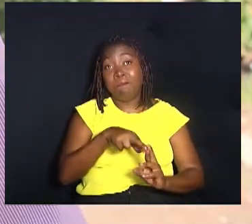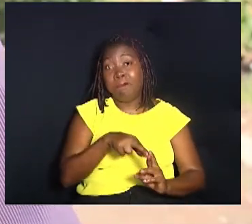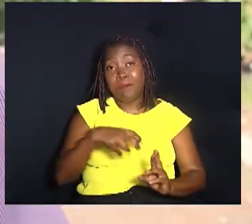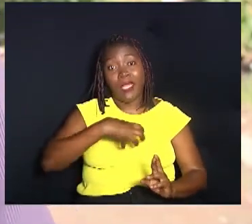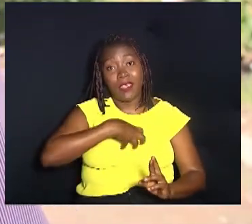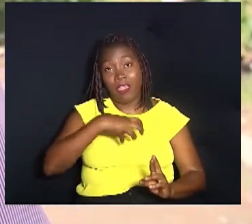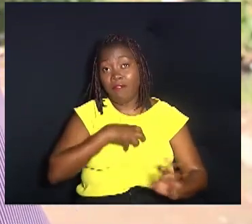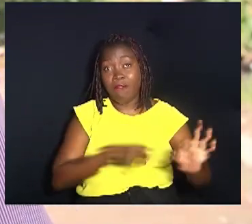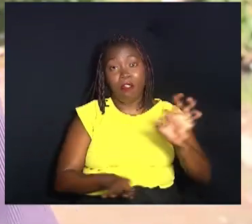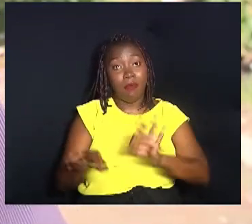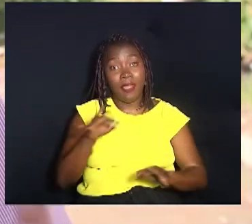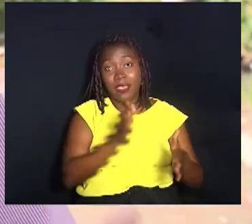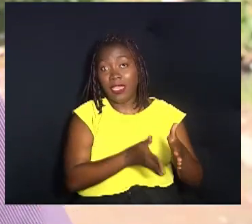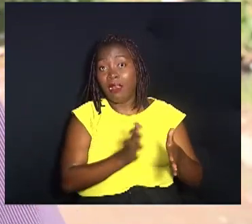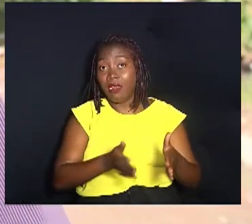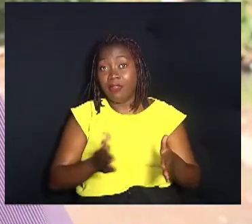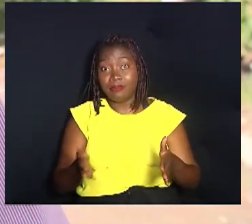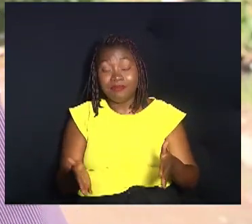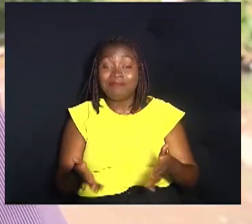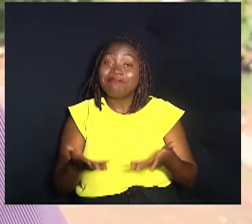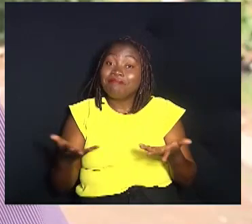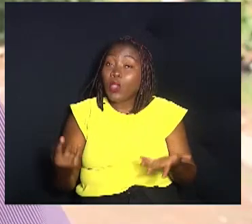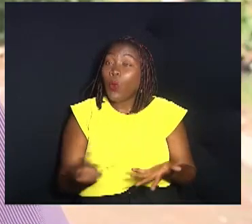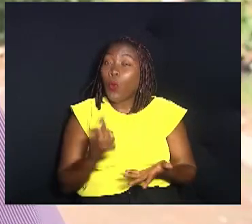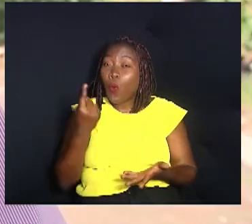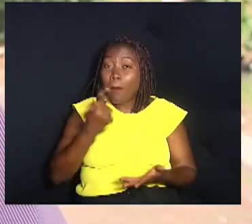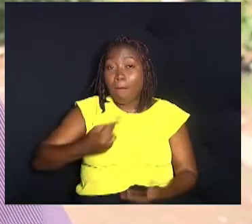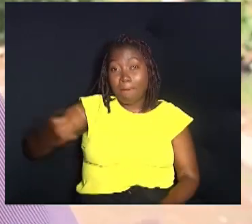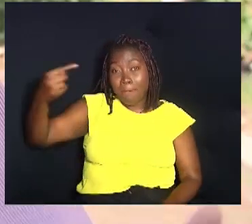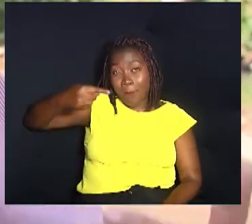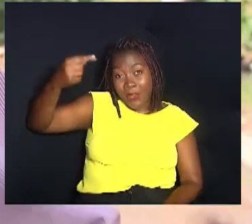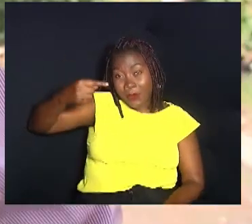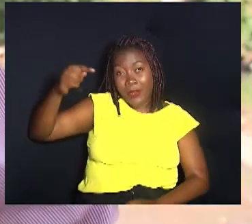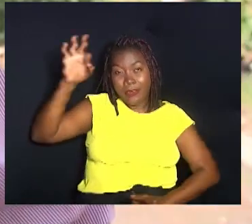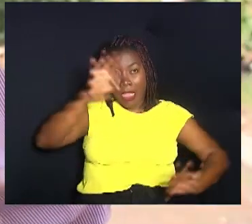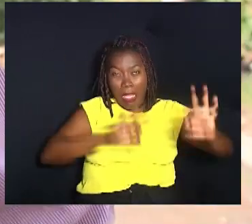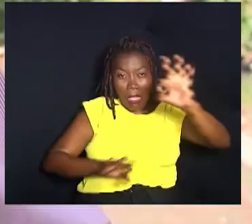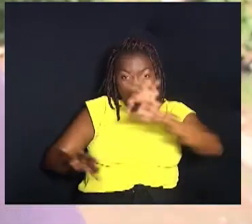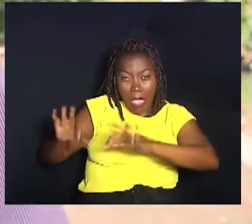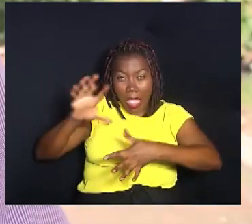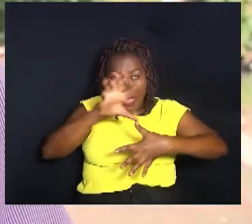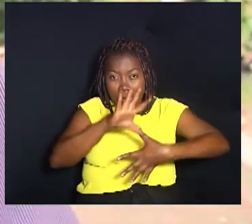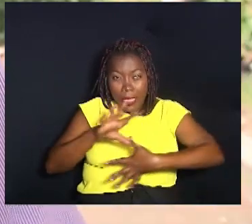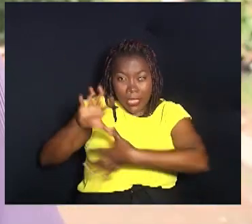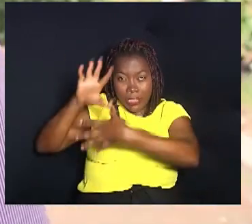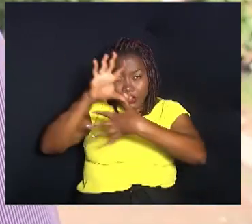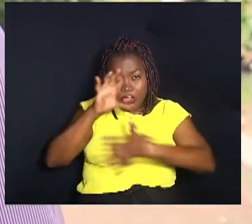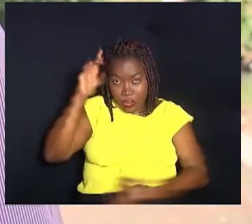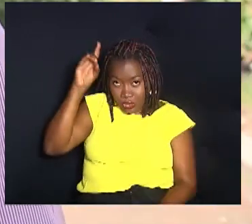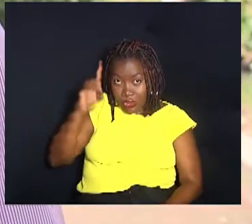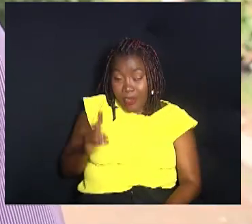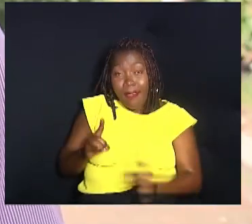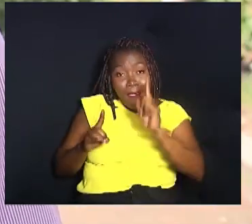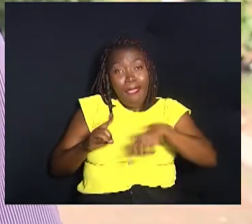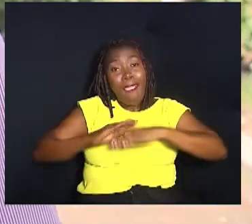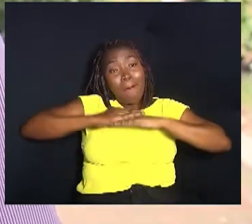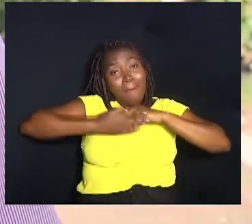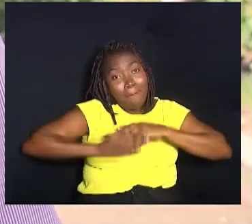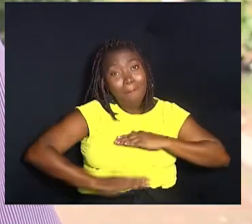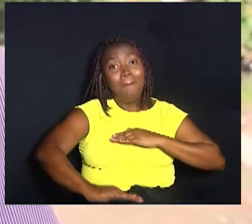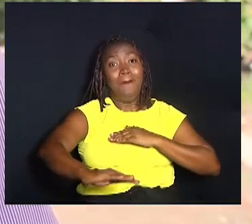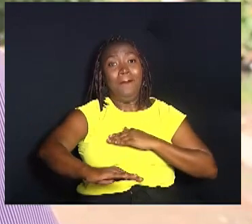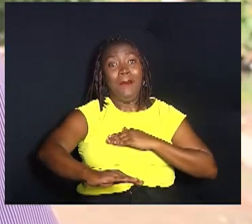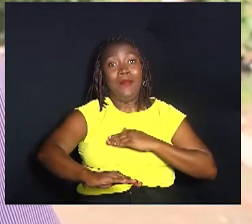ela se organiza, e uma das prioridades traçadas pela diretoria há uns anos atrás era a pavimentação.